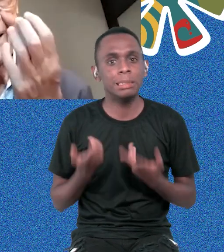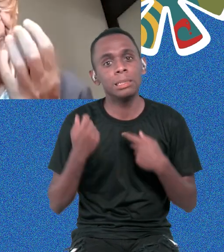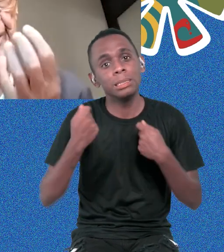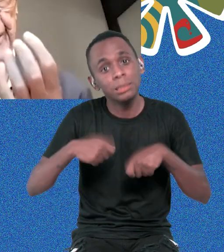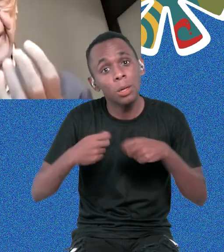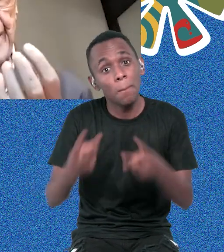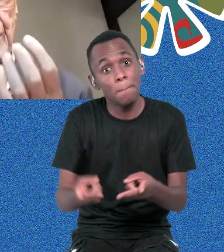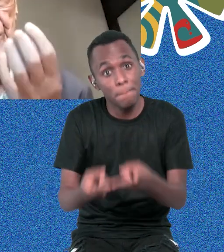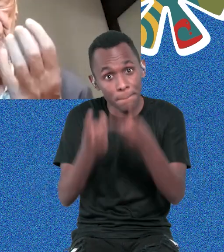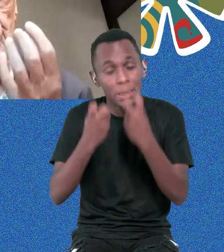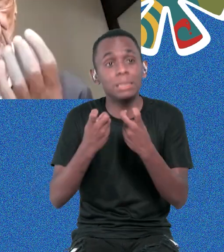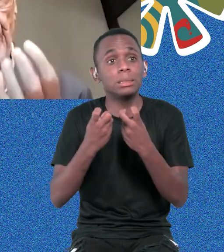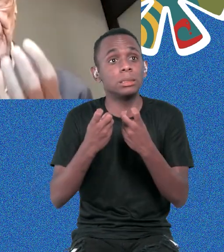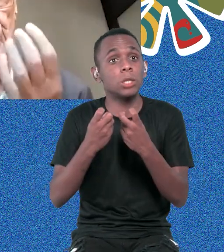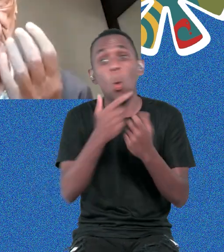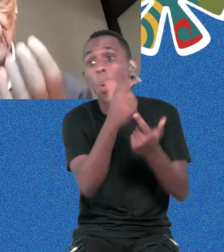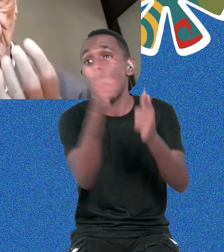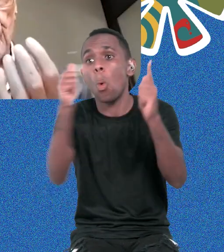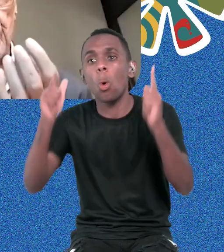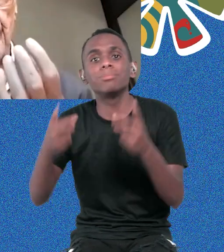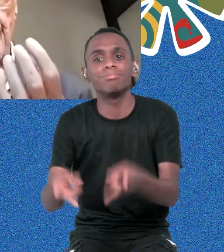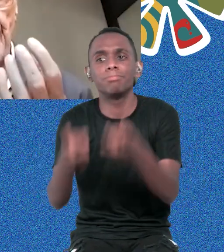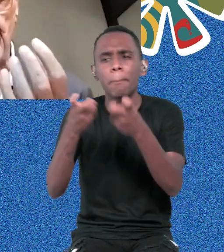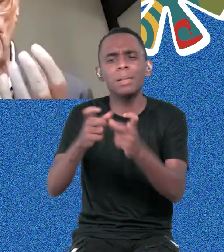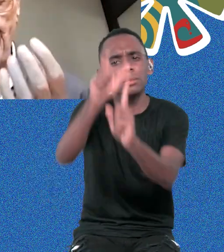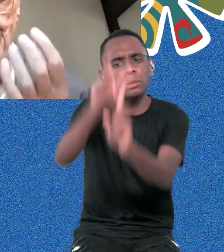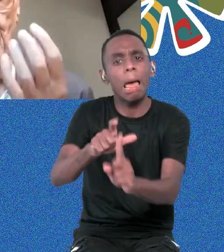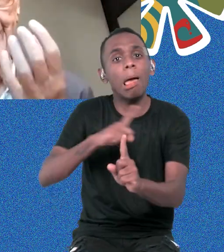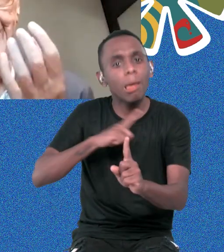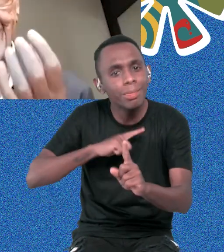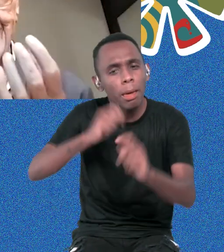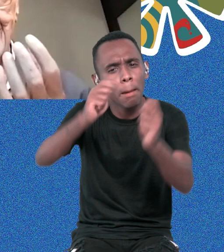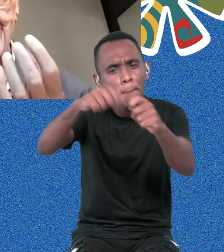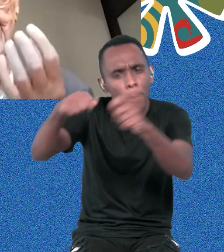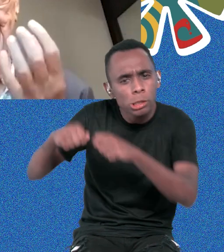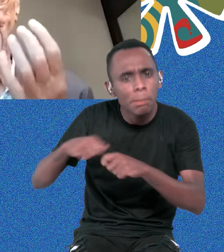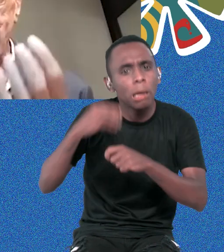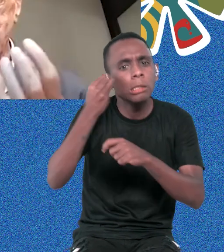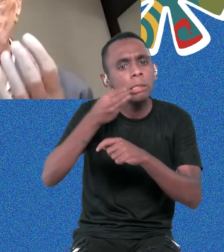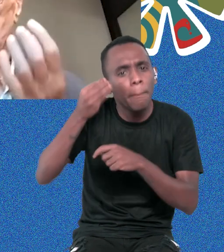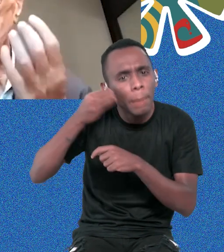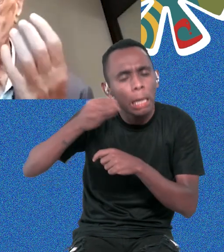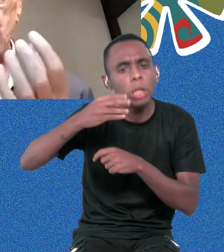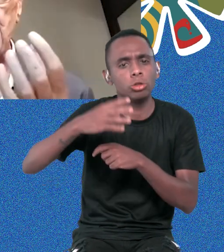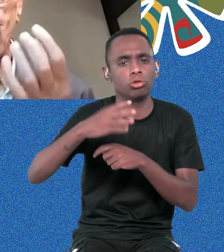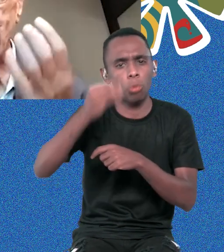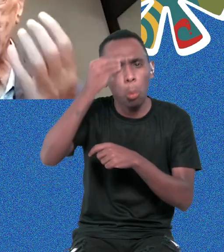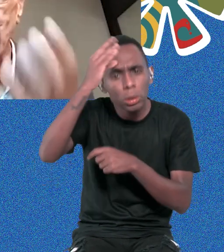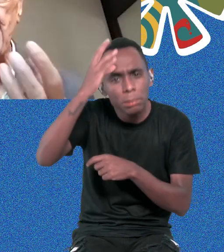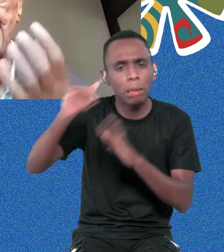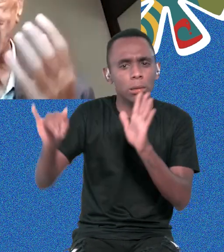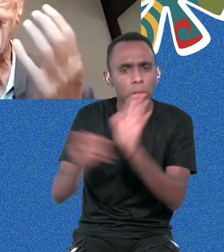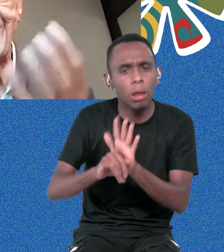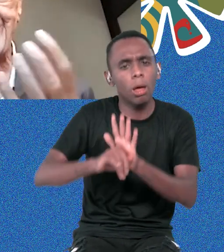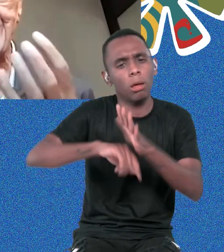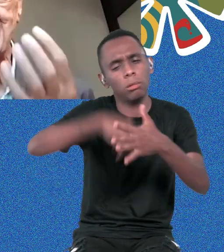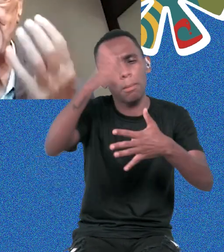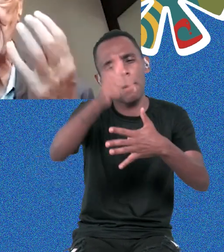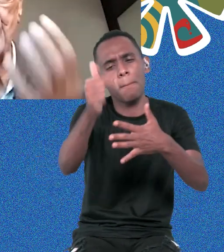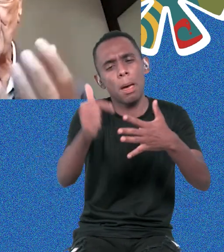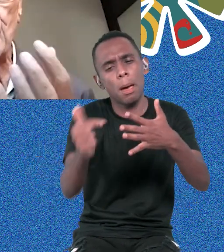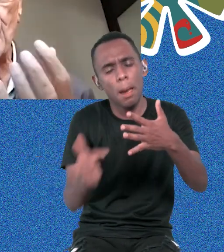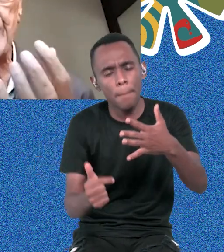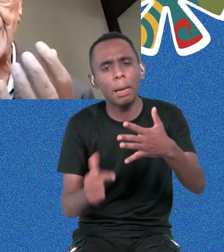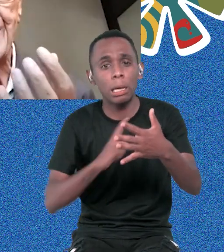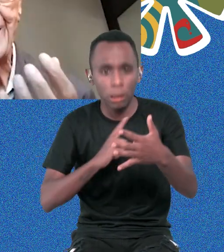seja, reconhecer sujeitos outros de uma pluralidade de saberes, de conhecimentos, de valores, de identidades, de